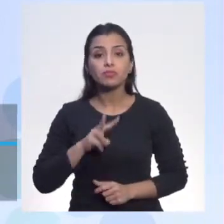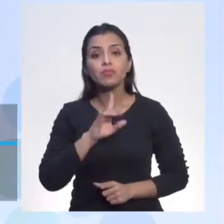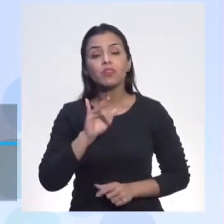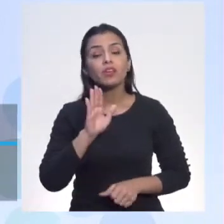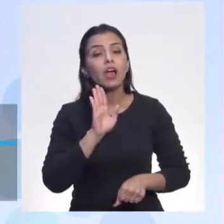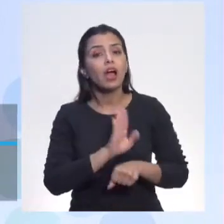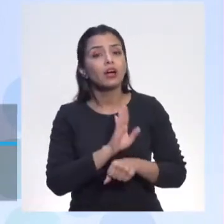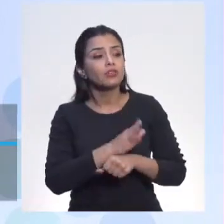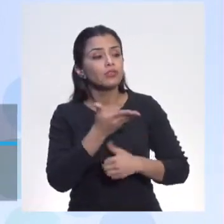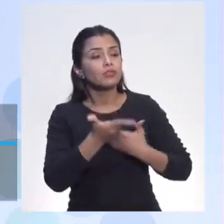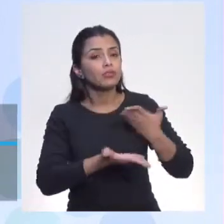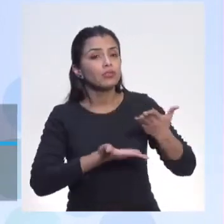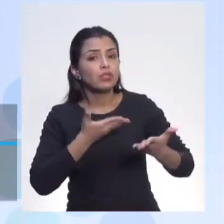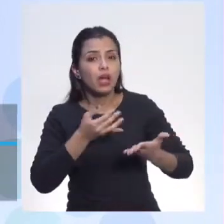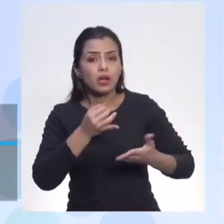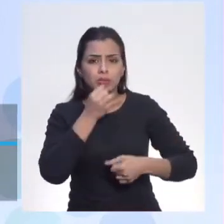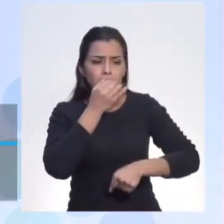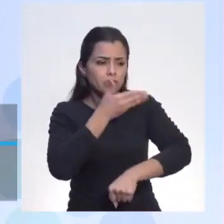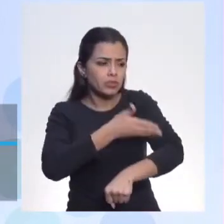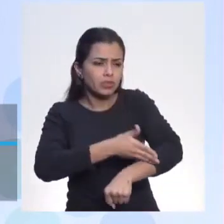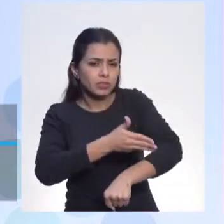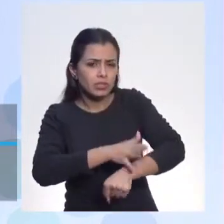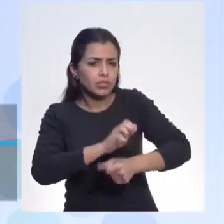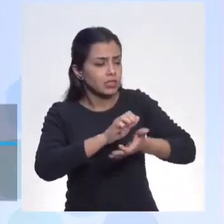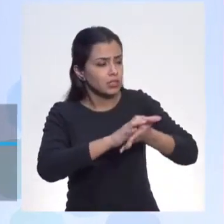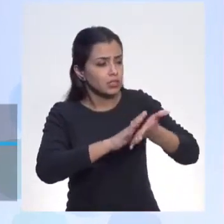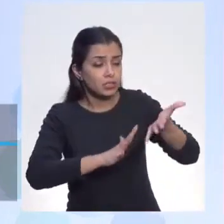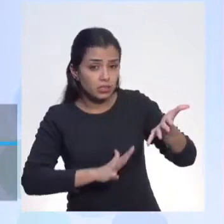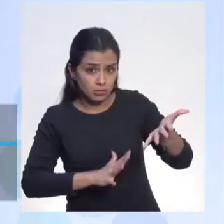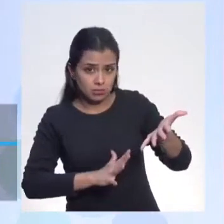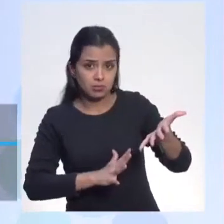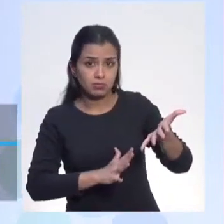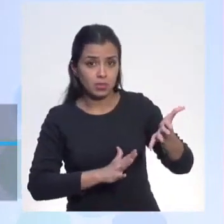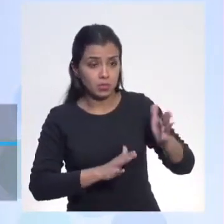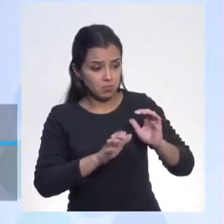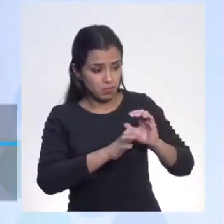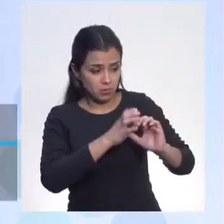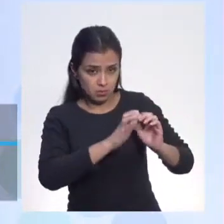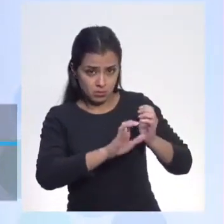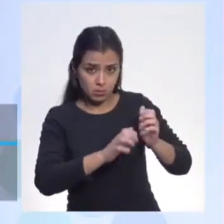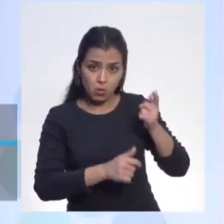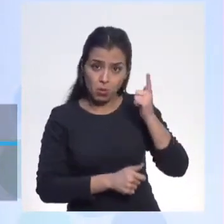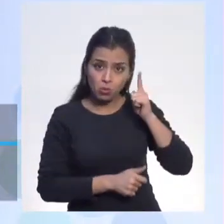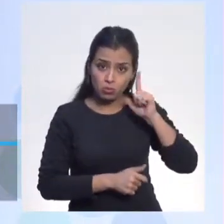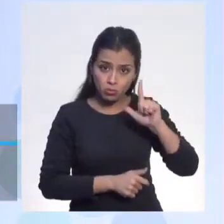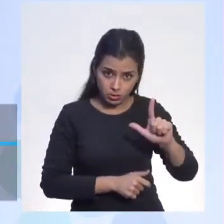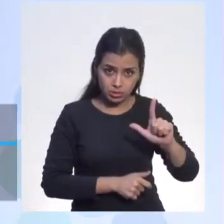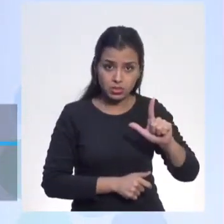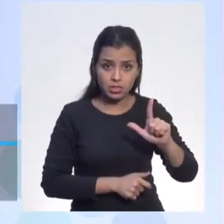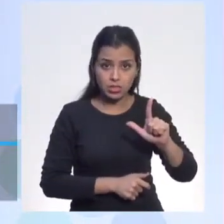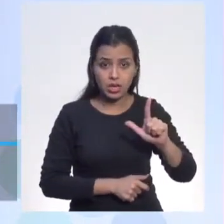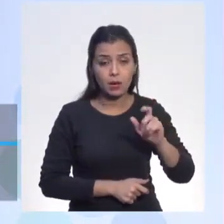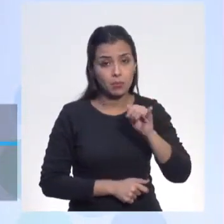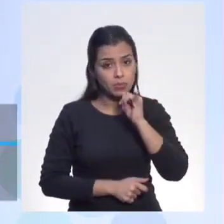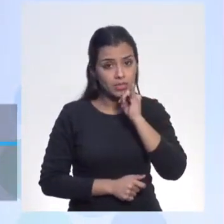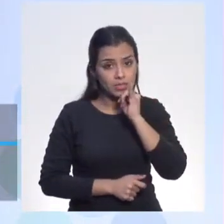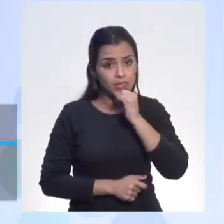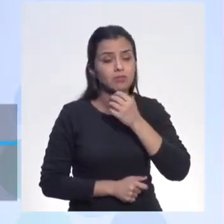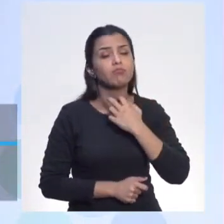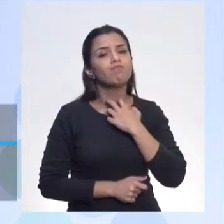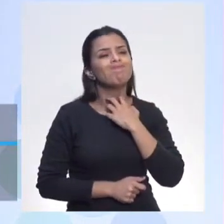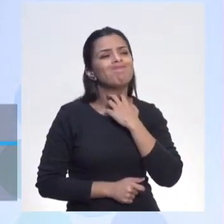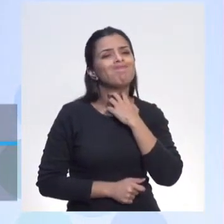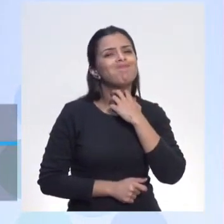forma. Ele vai passar exercícios para que este cantor consiga, mesmo estando com alguma lesão já existente, ele consiga explorar